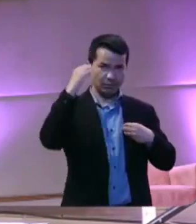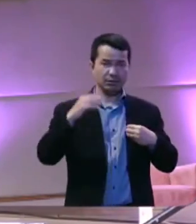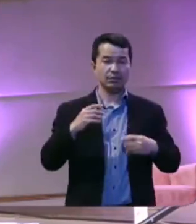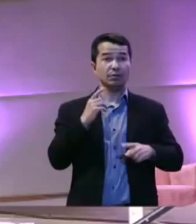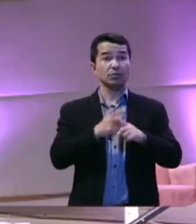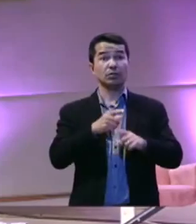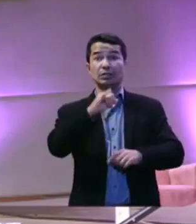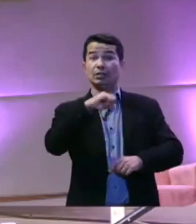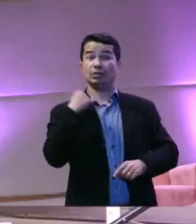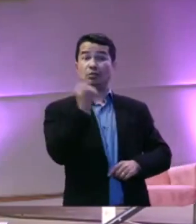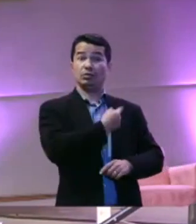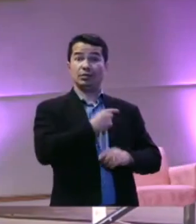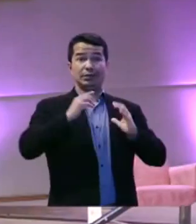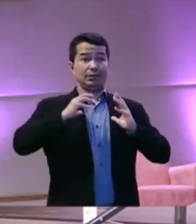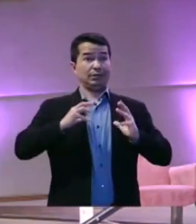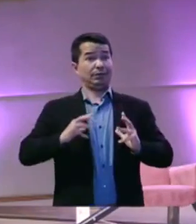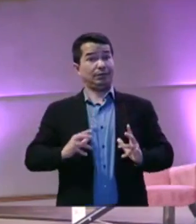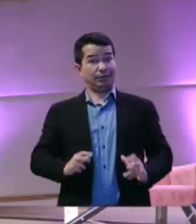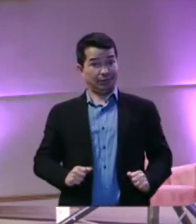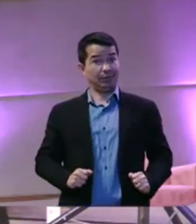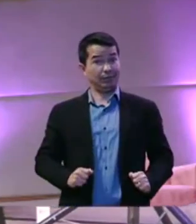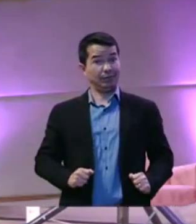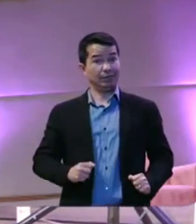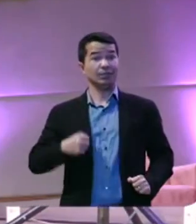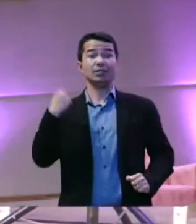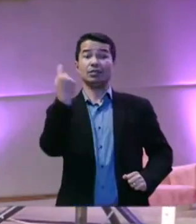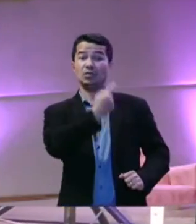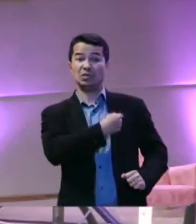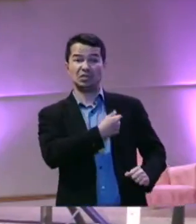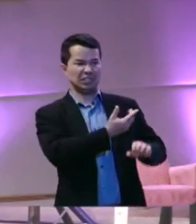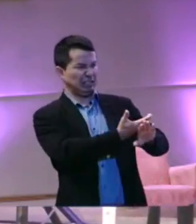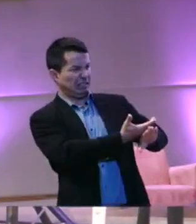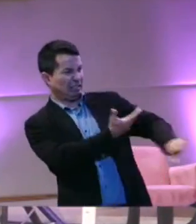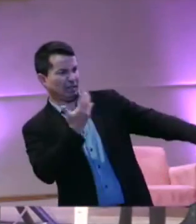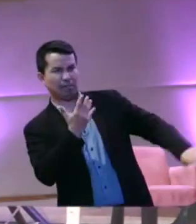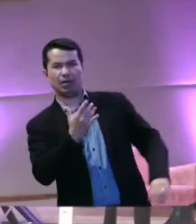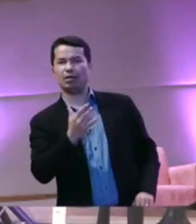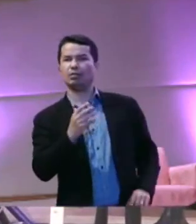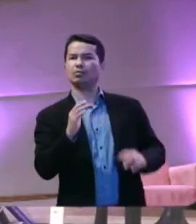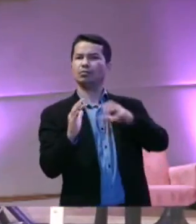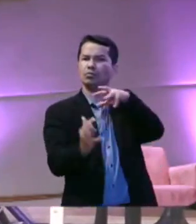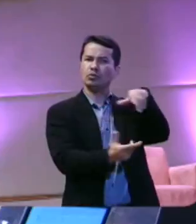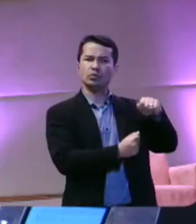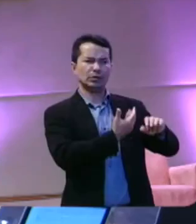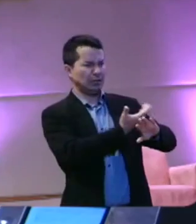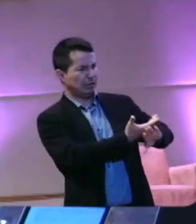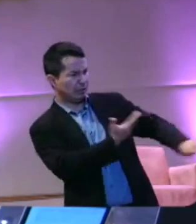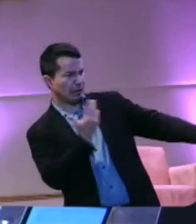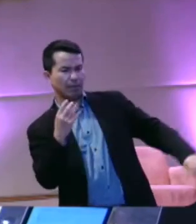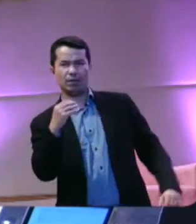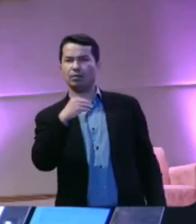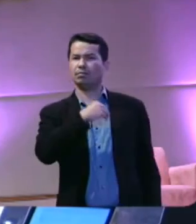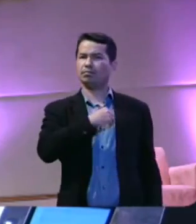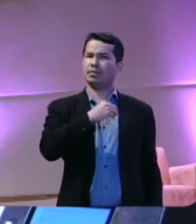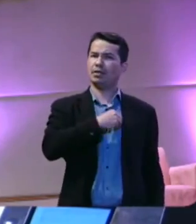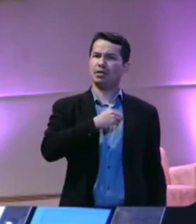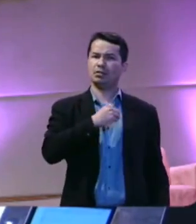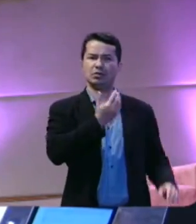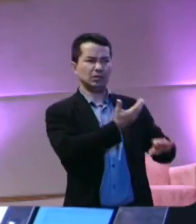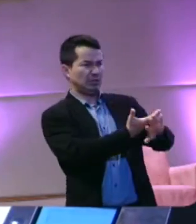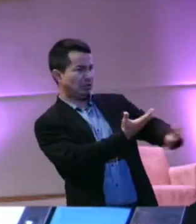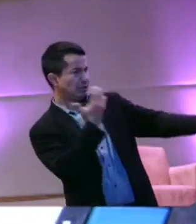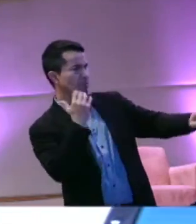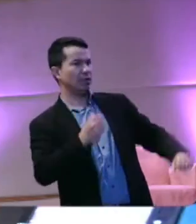Deus, separado do mundo, de estarmos separados para cumprir o propósito que Ele tem em nós de